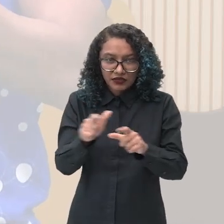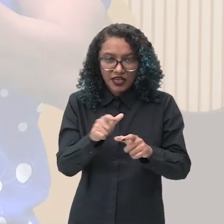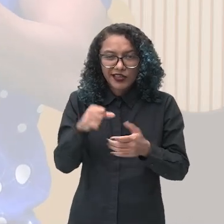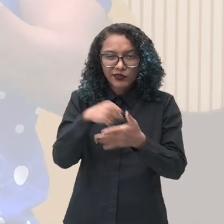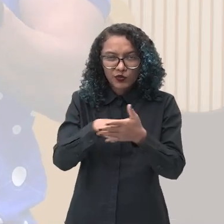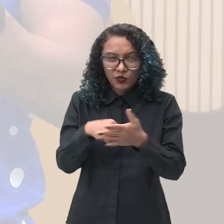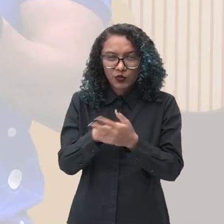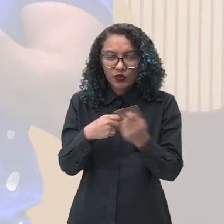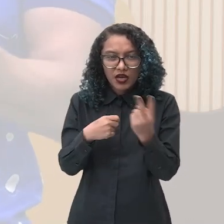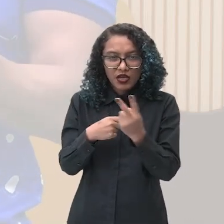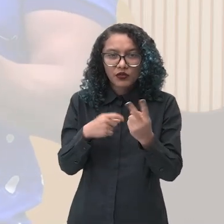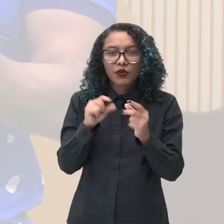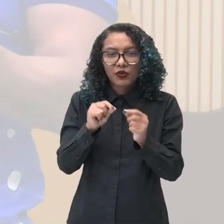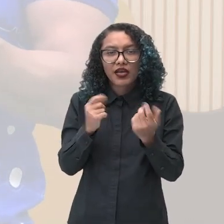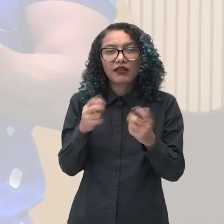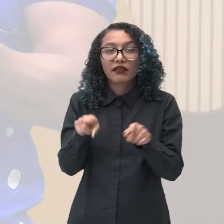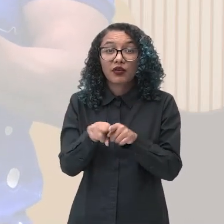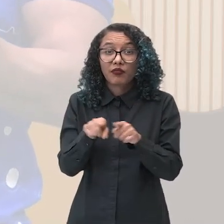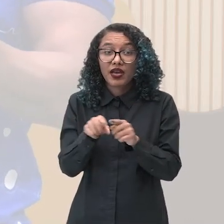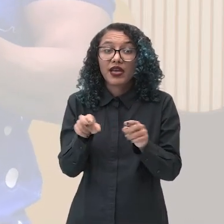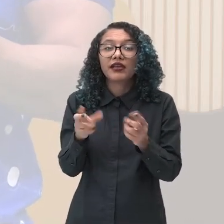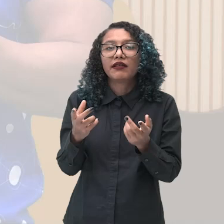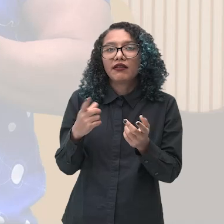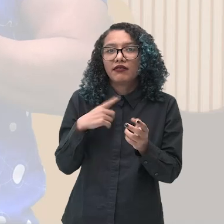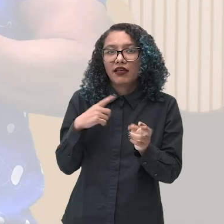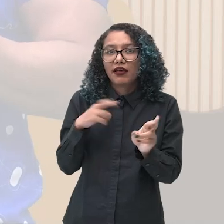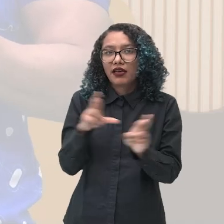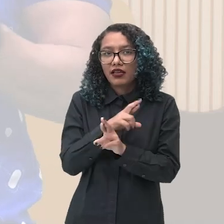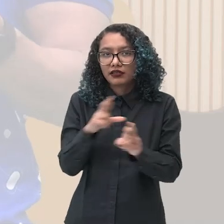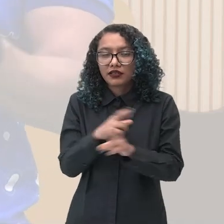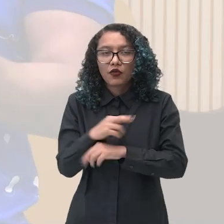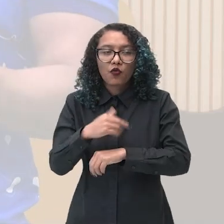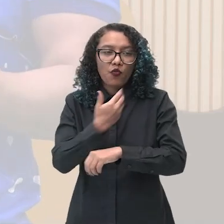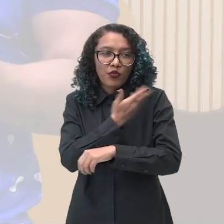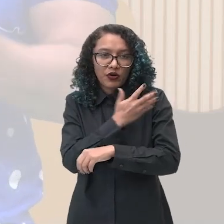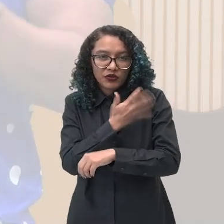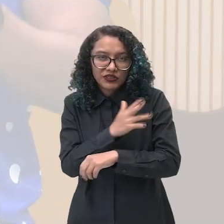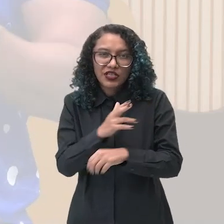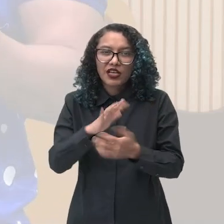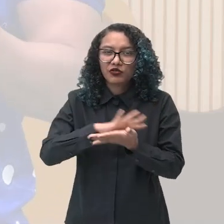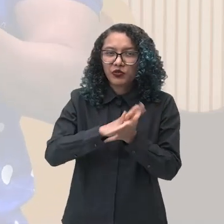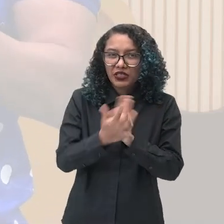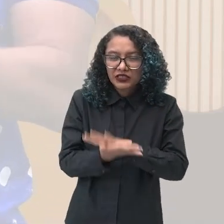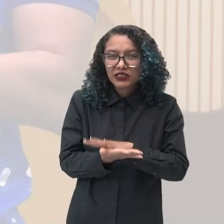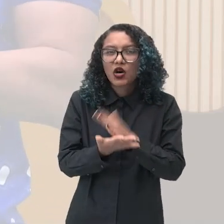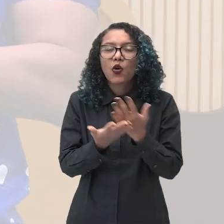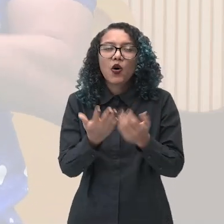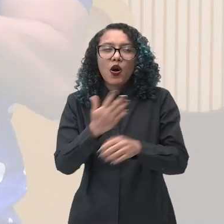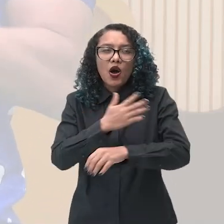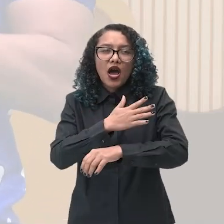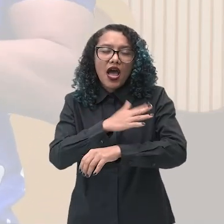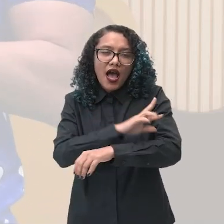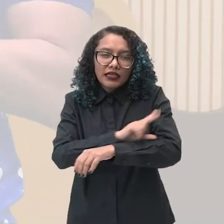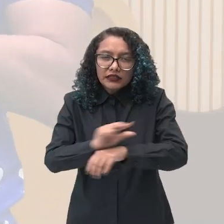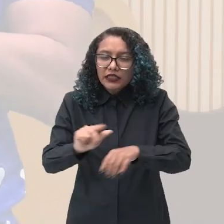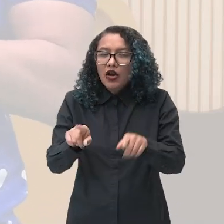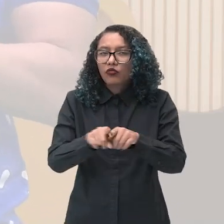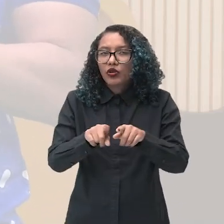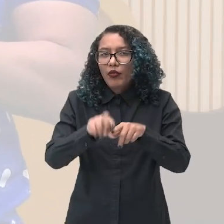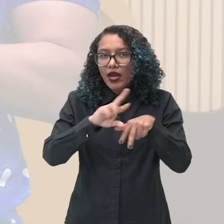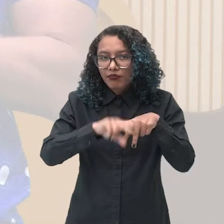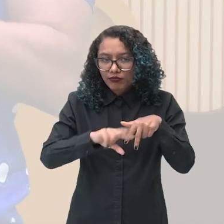estão relacionadas ao preconceito, à questão da discriminação racial, sexual, dentre outros, tá bom? E a gente tem os